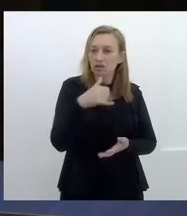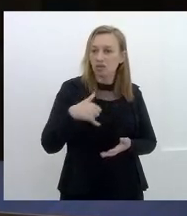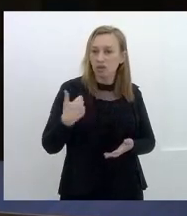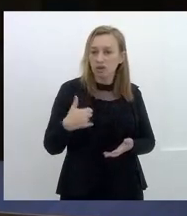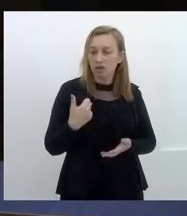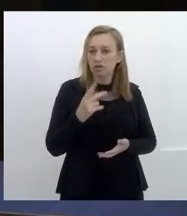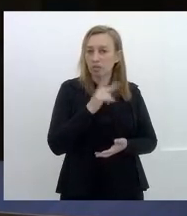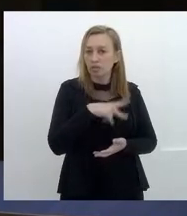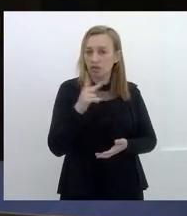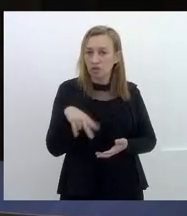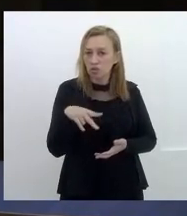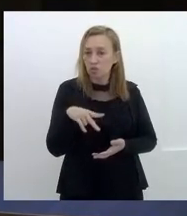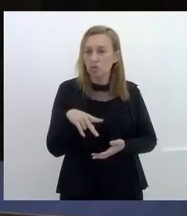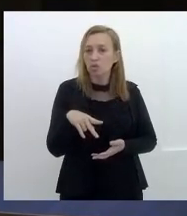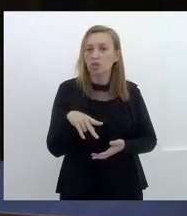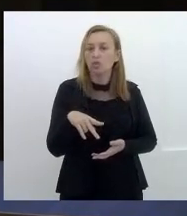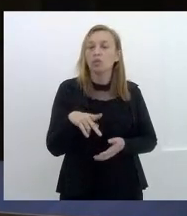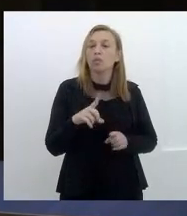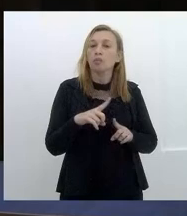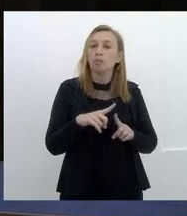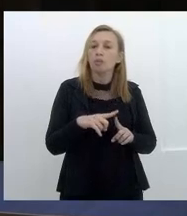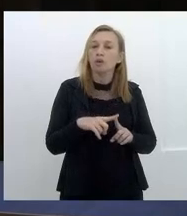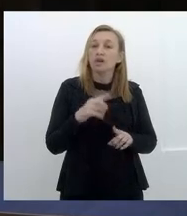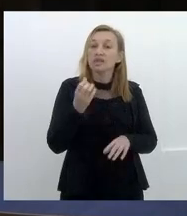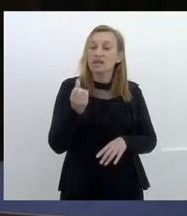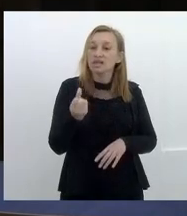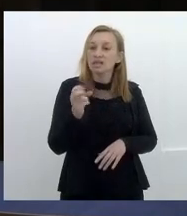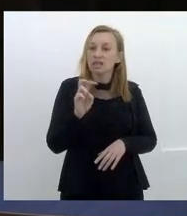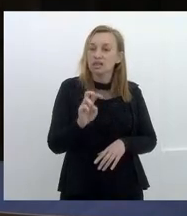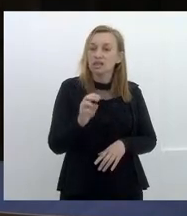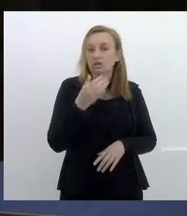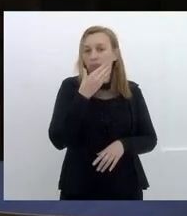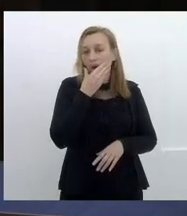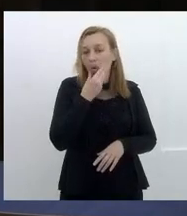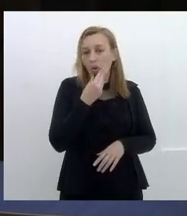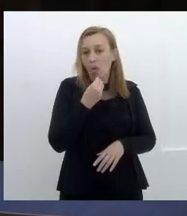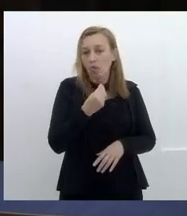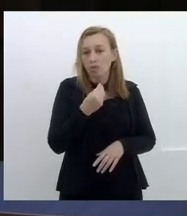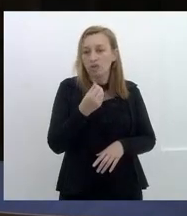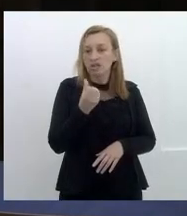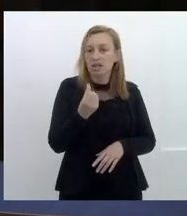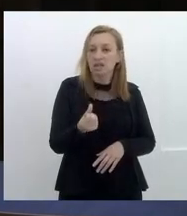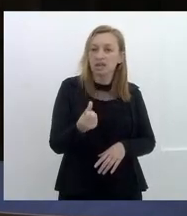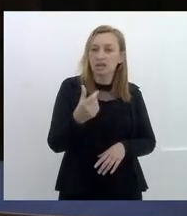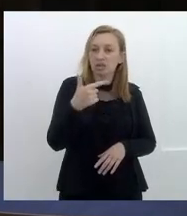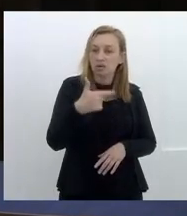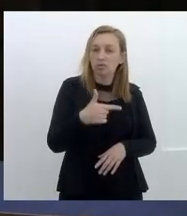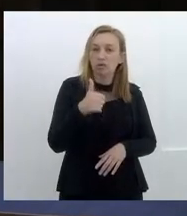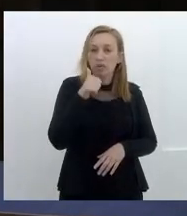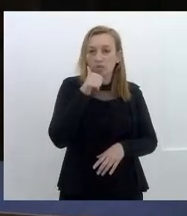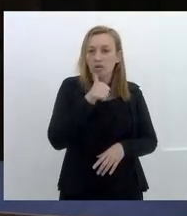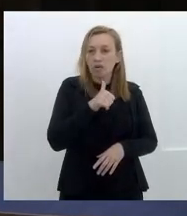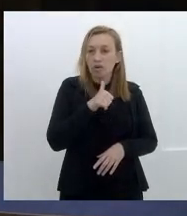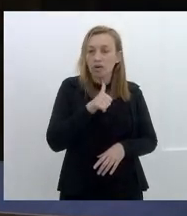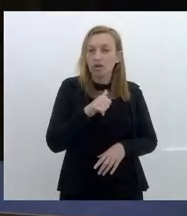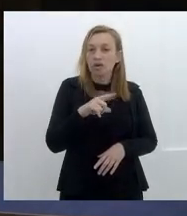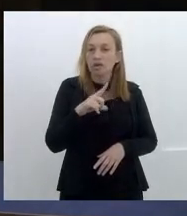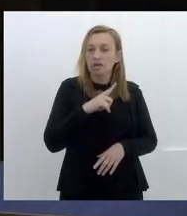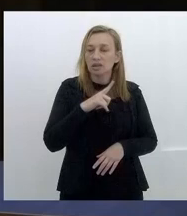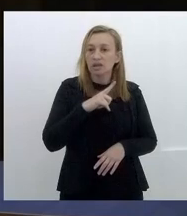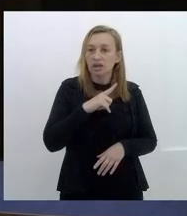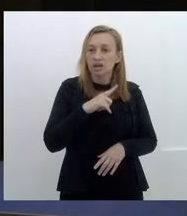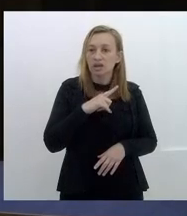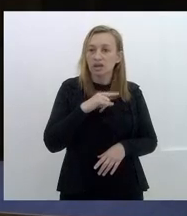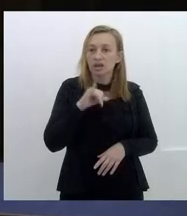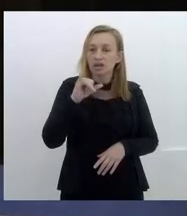60 para professor né mas é 65 anos para homens e 62 para mulher para se adquirir a